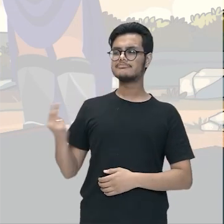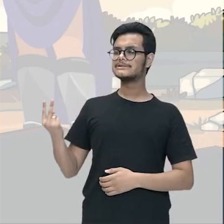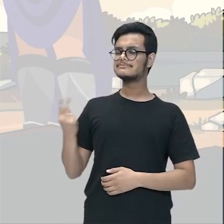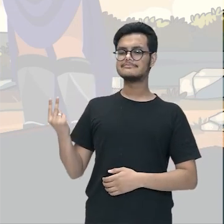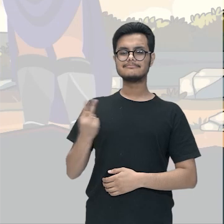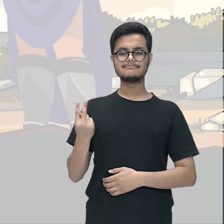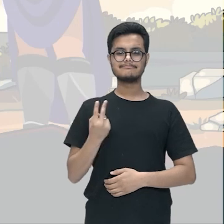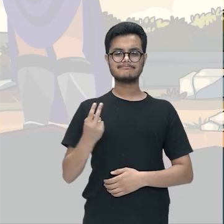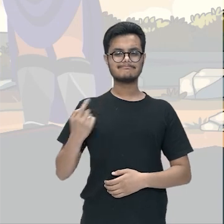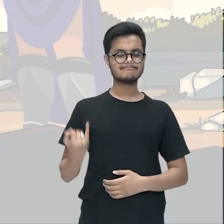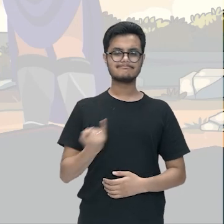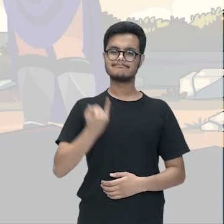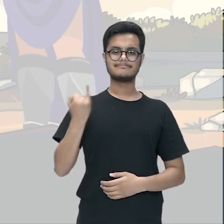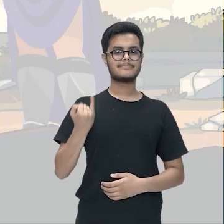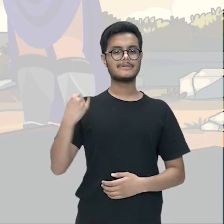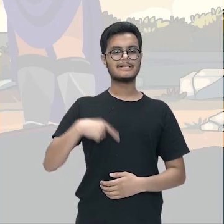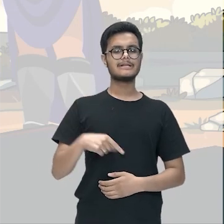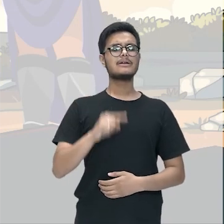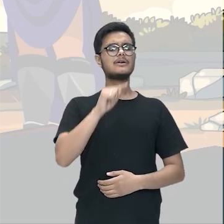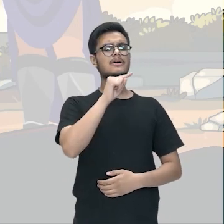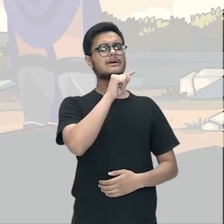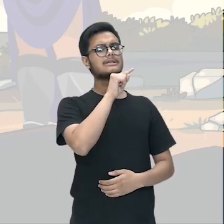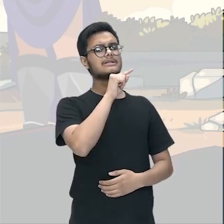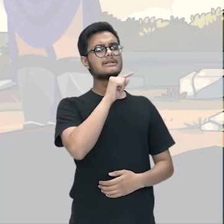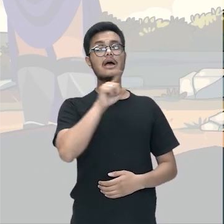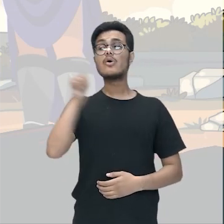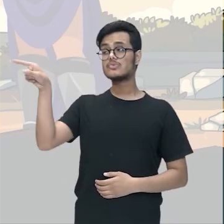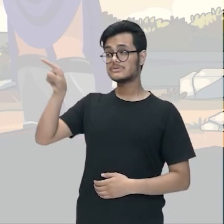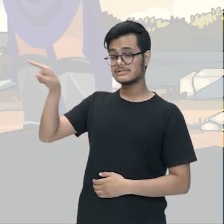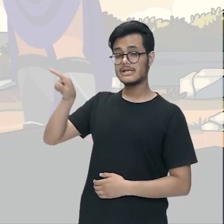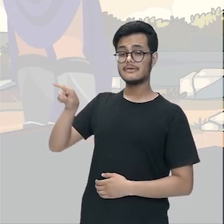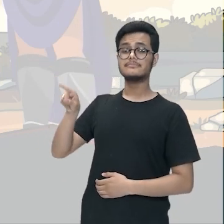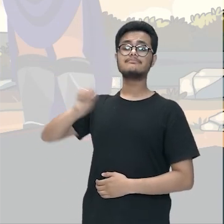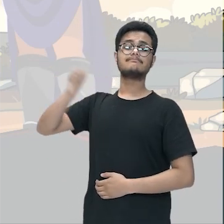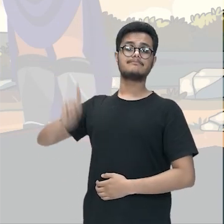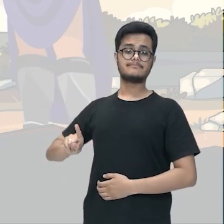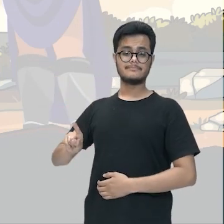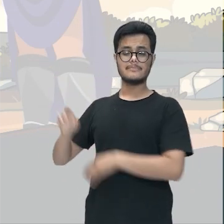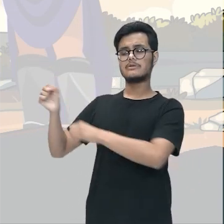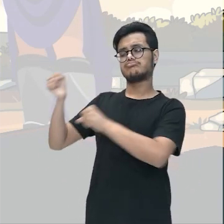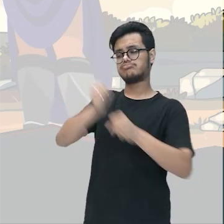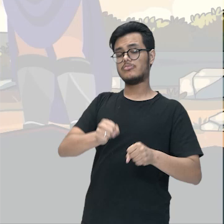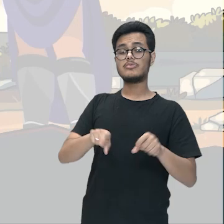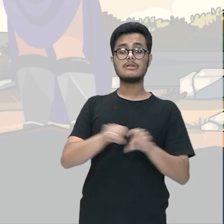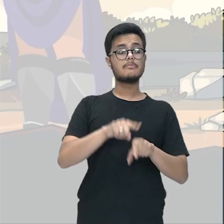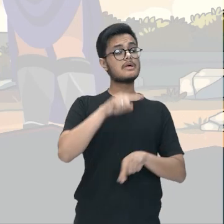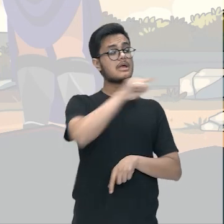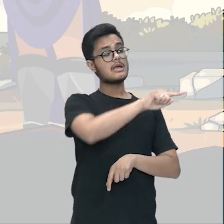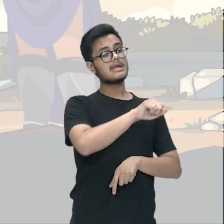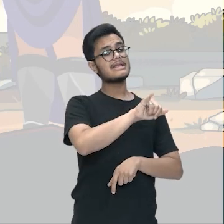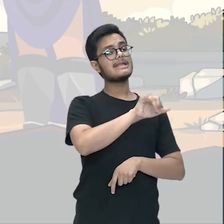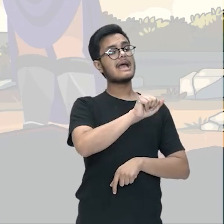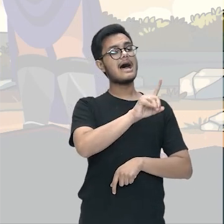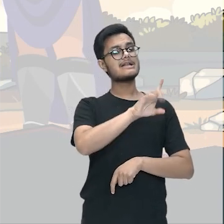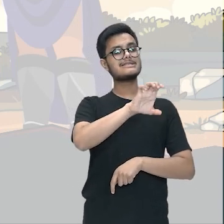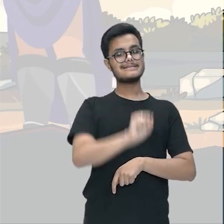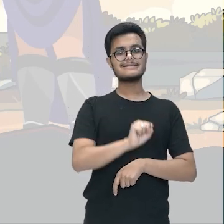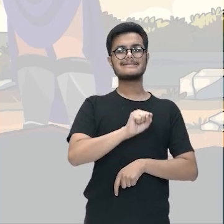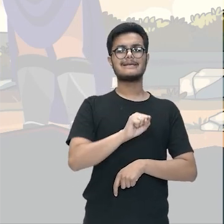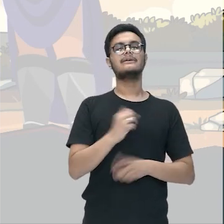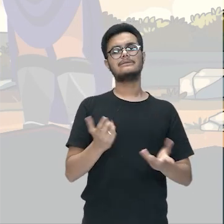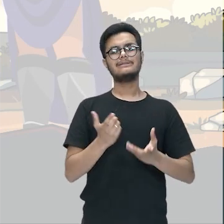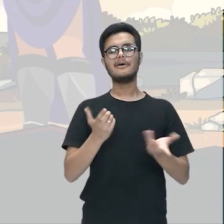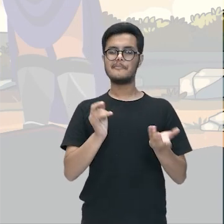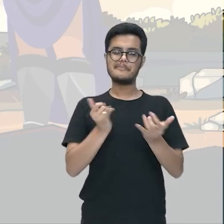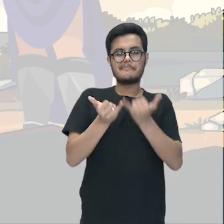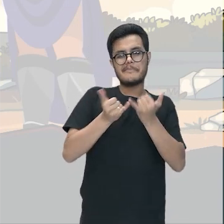né, nomes. Aqui a gente tem, então, Zeus e Hades, que então, é como se fosse o céu e o inferno daquele mundo grego, né? Então, da crença